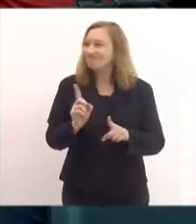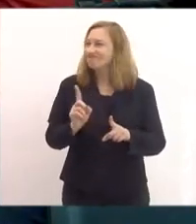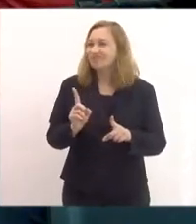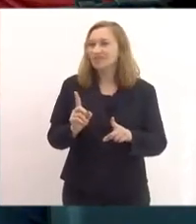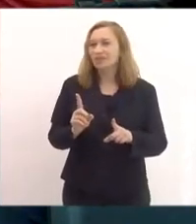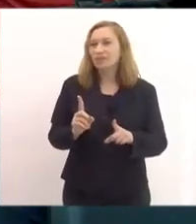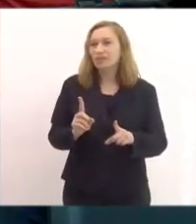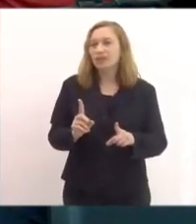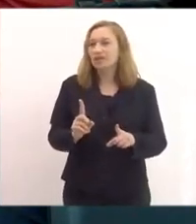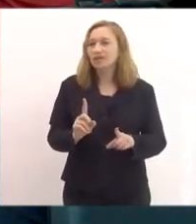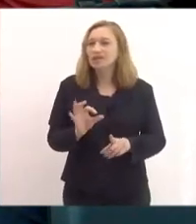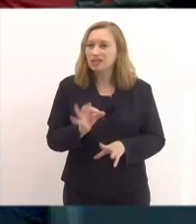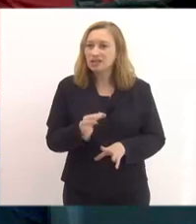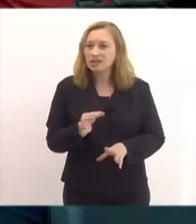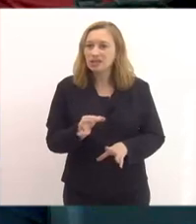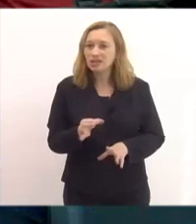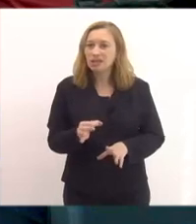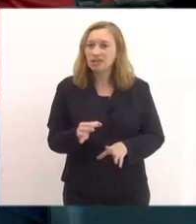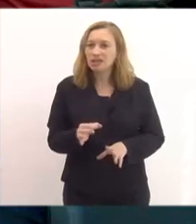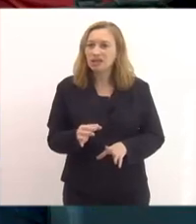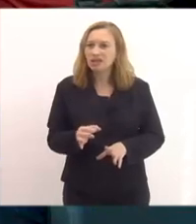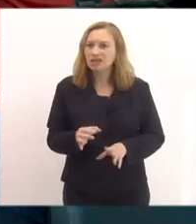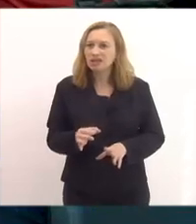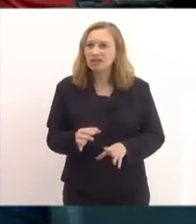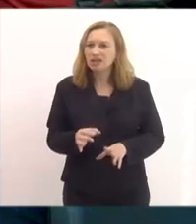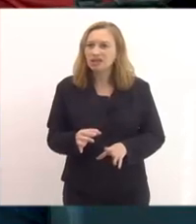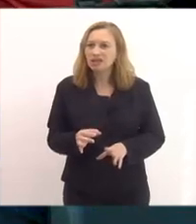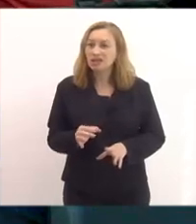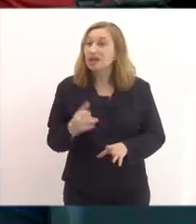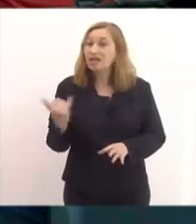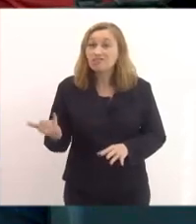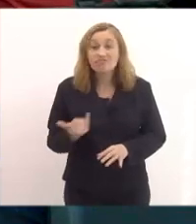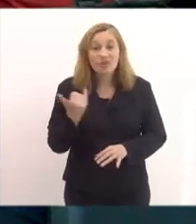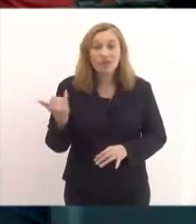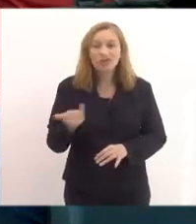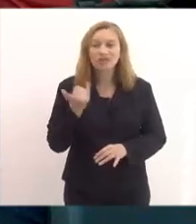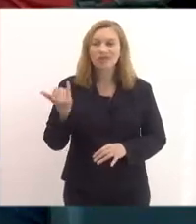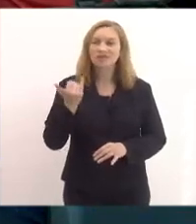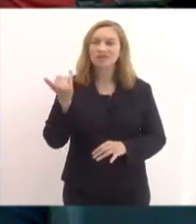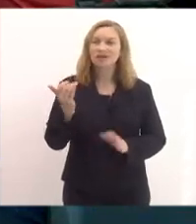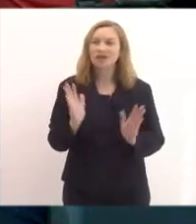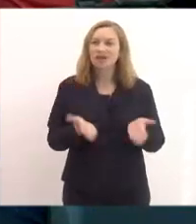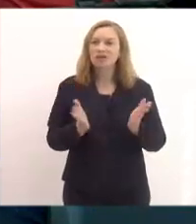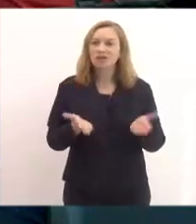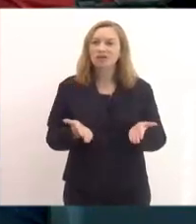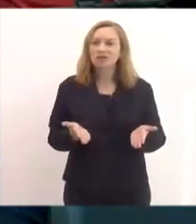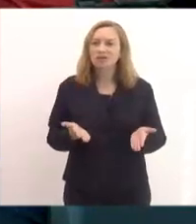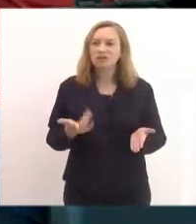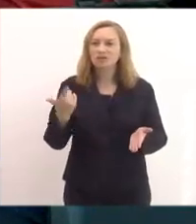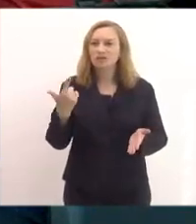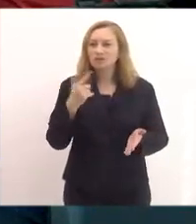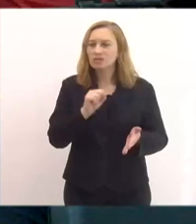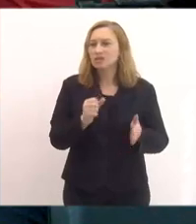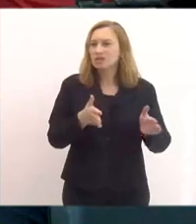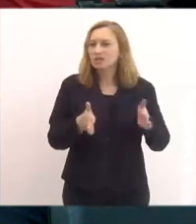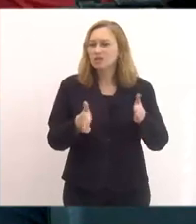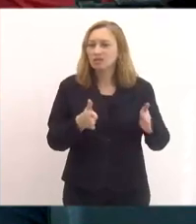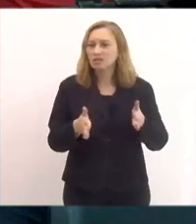reduzir. Exato. O universo. Exato. De... Ele é algo extremamente necessário. Ainda mais agora, como a gente conseguiu para a prorrogação do regime de